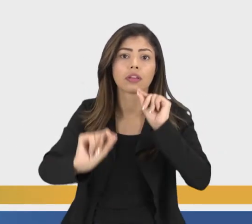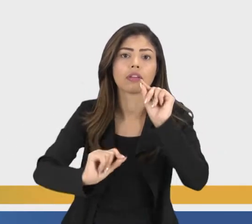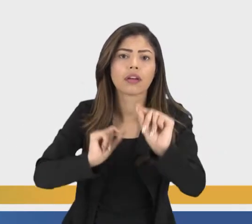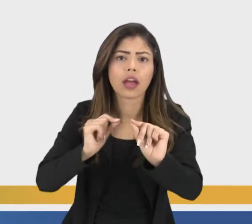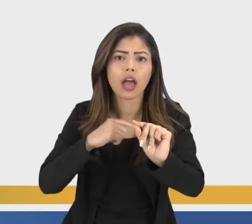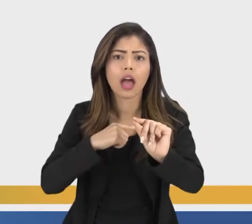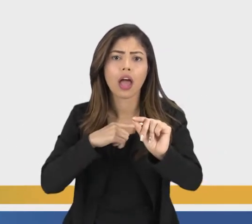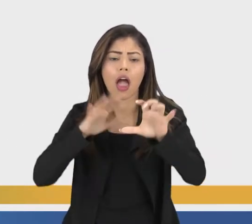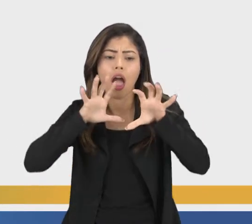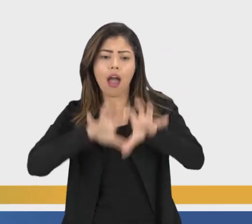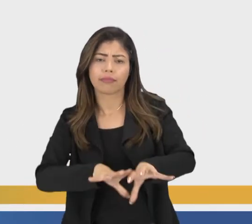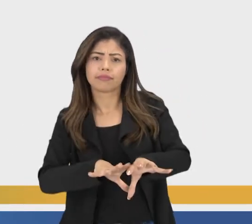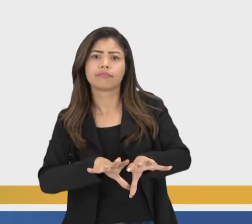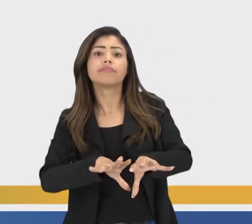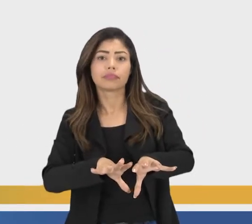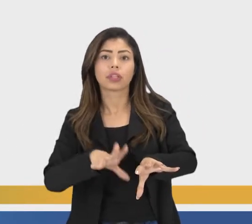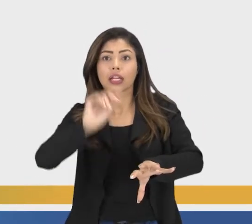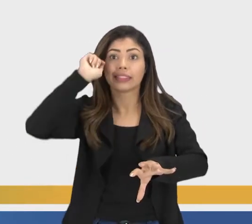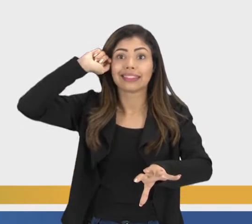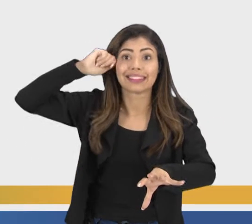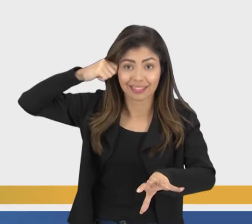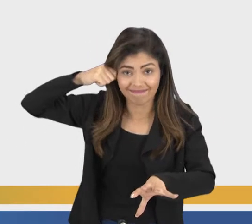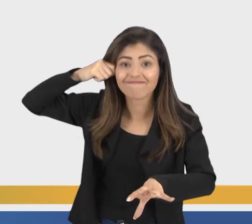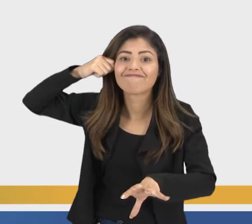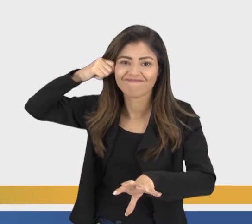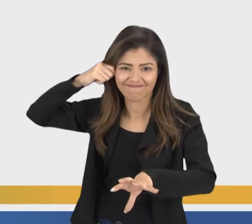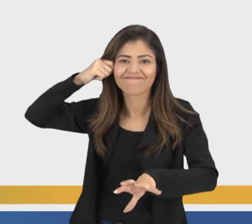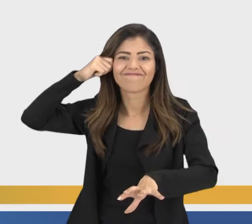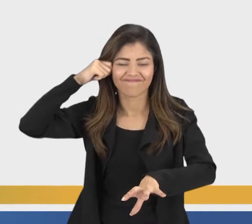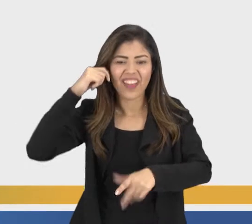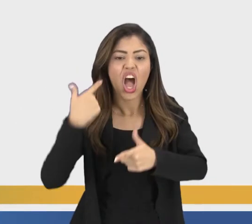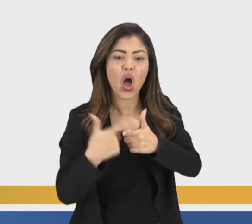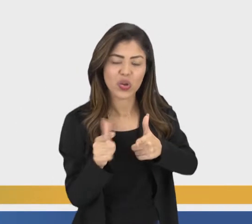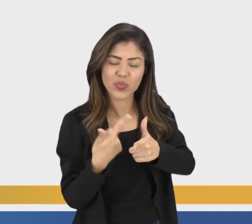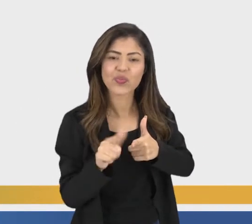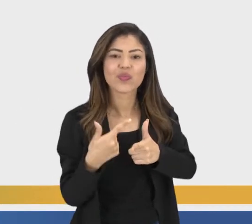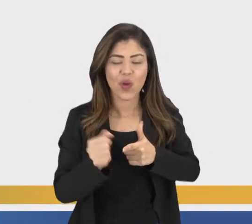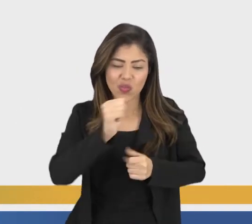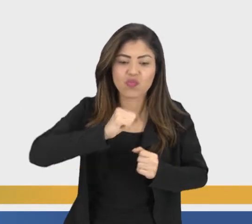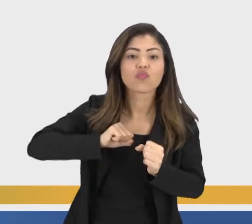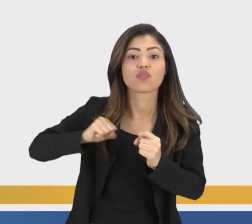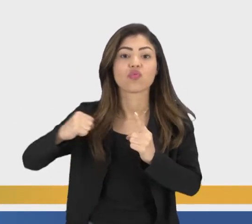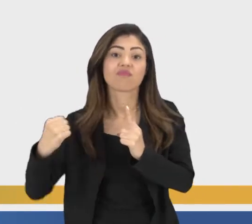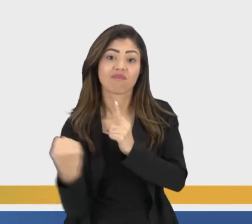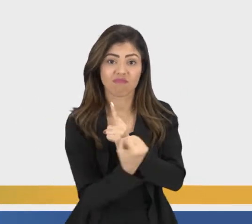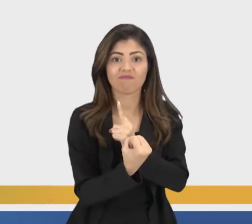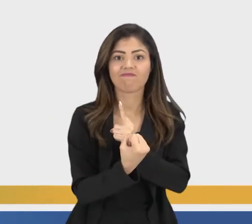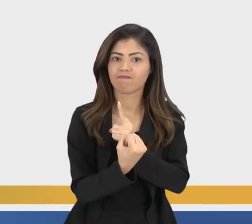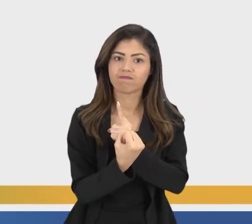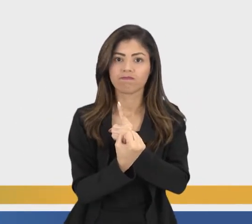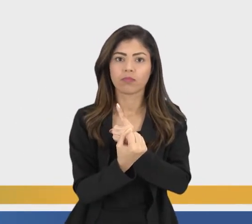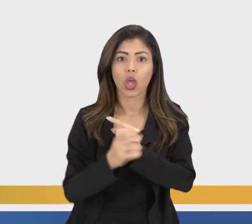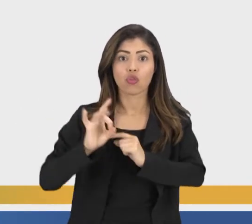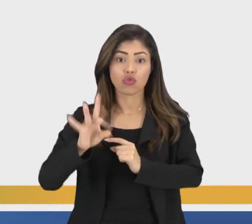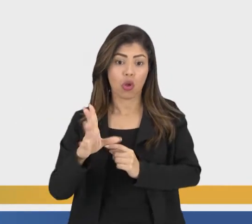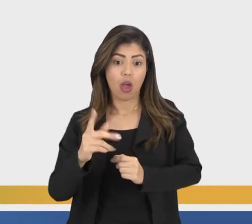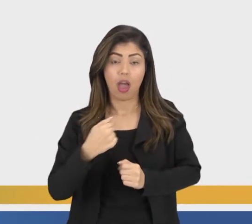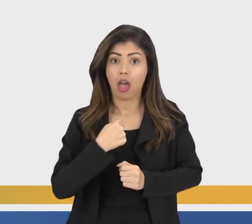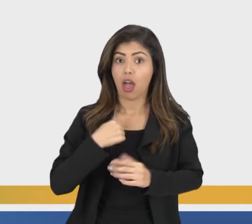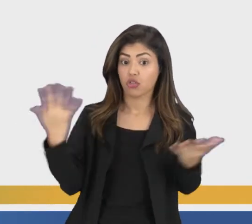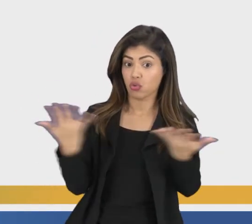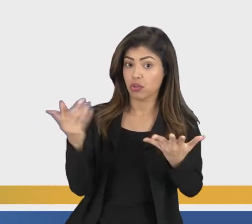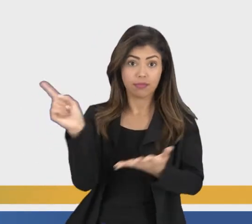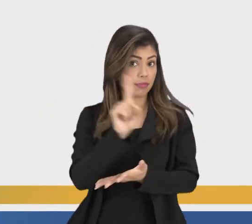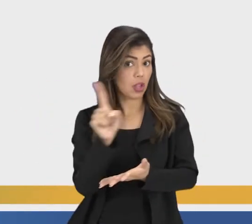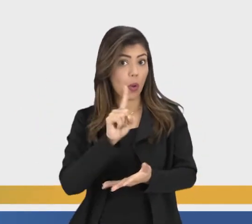principalmente destinado aos negros, é um problema social não exclusivo da nossa